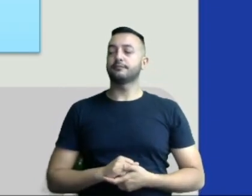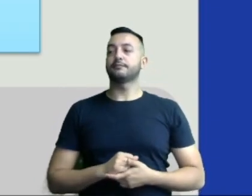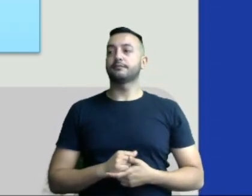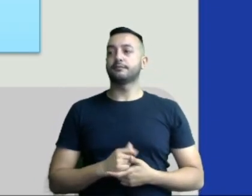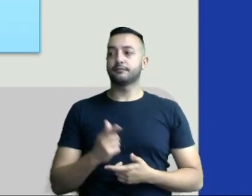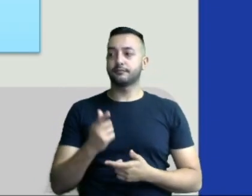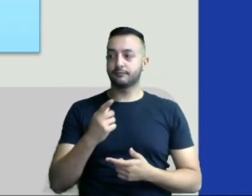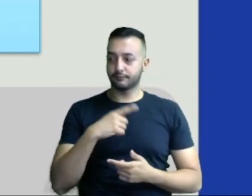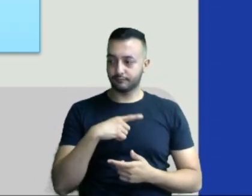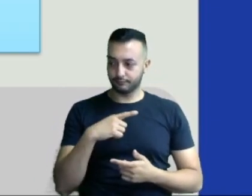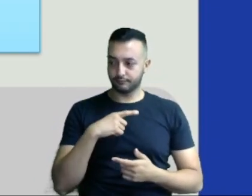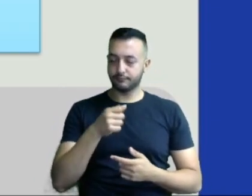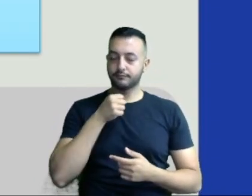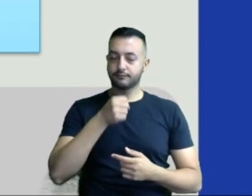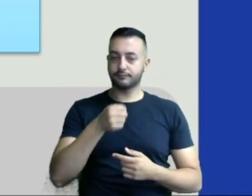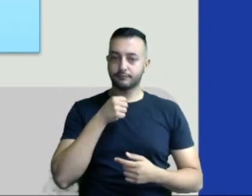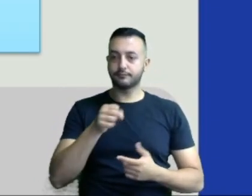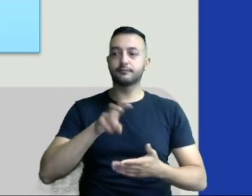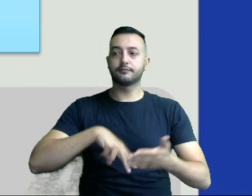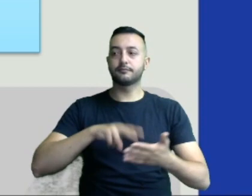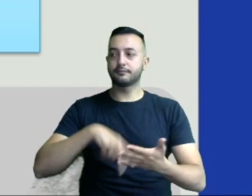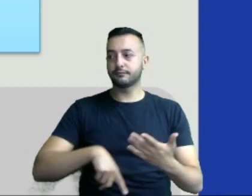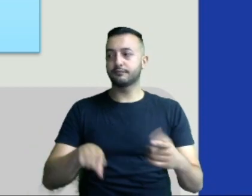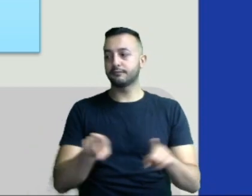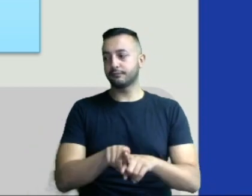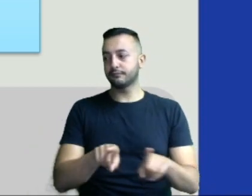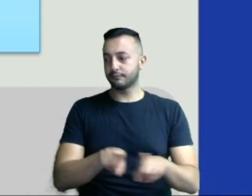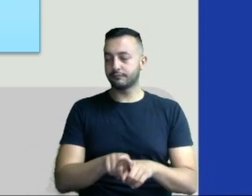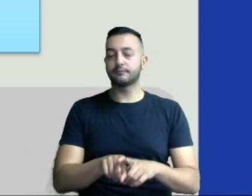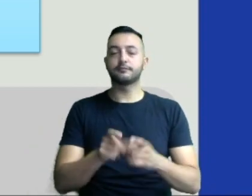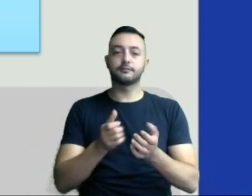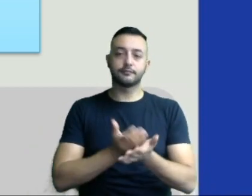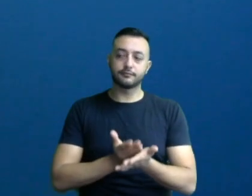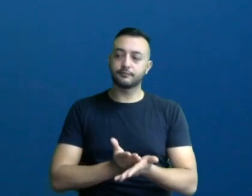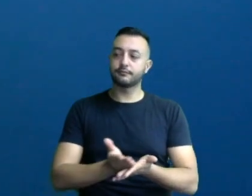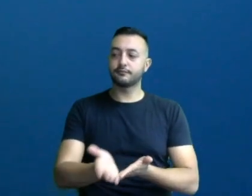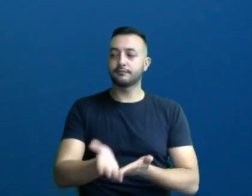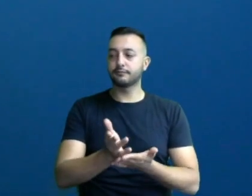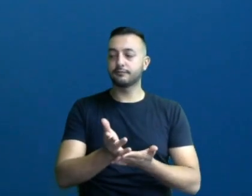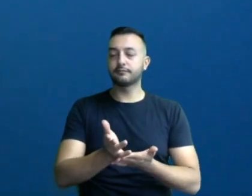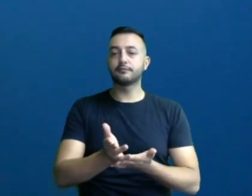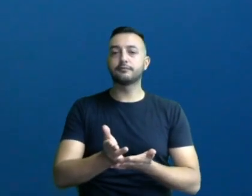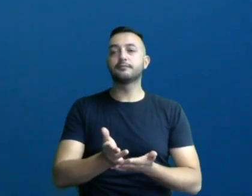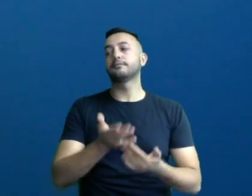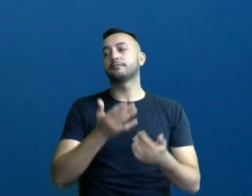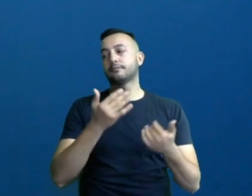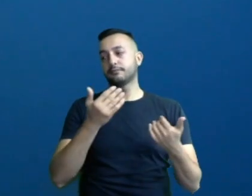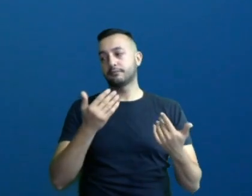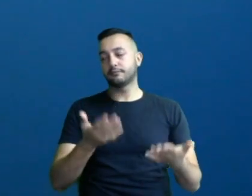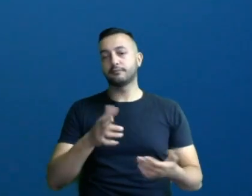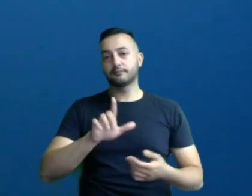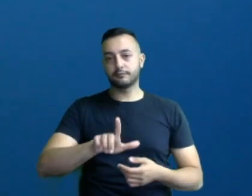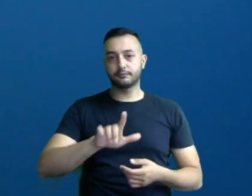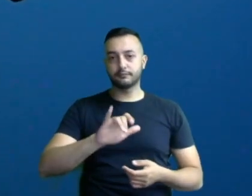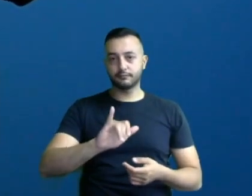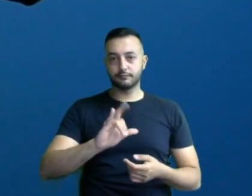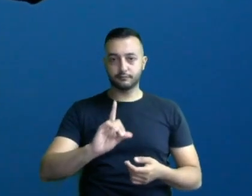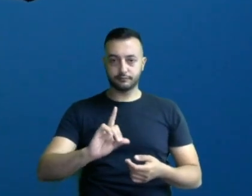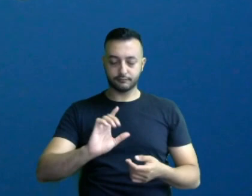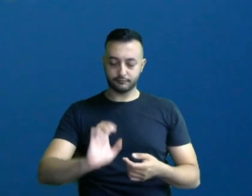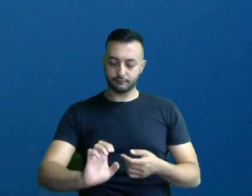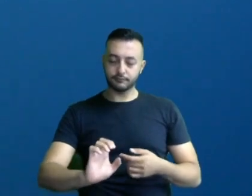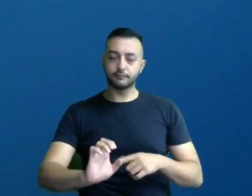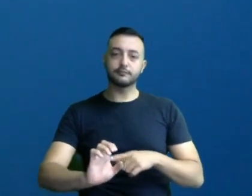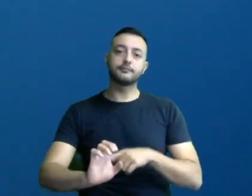Lá na reportagem, a gente leu também, lá no início, a gente leu o que chamamos de lead, que